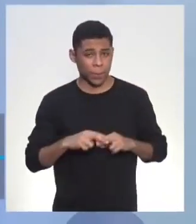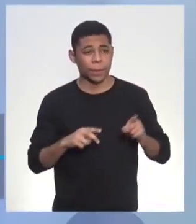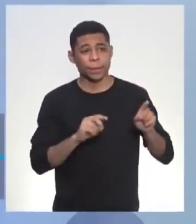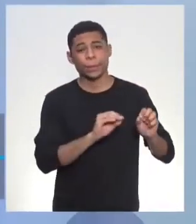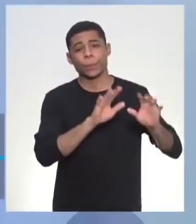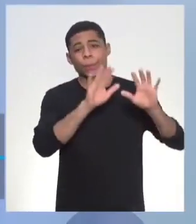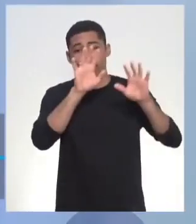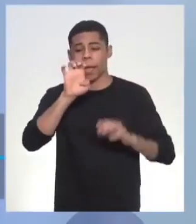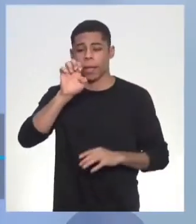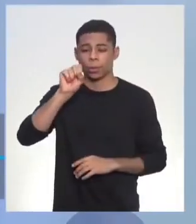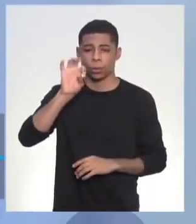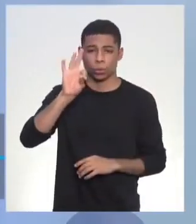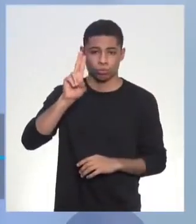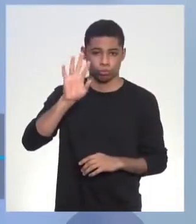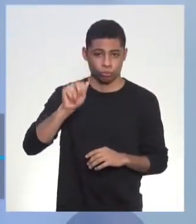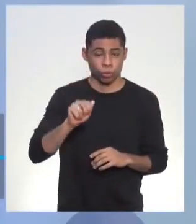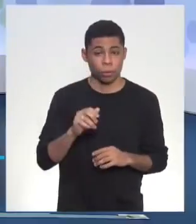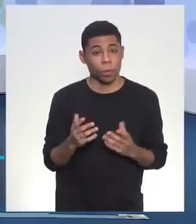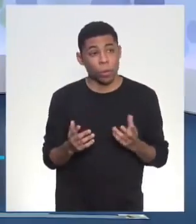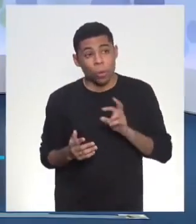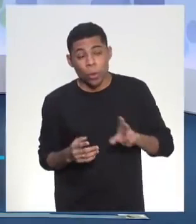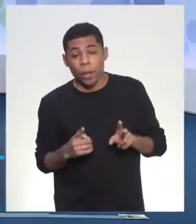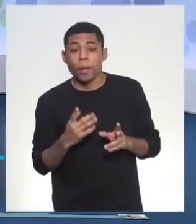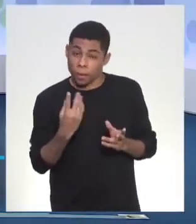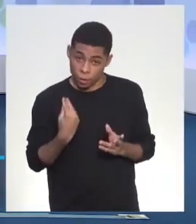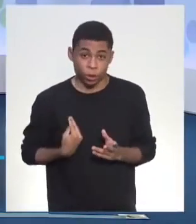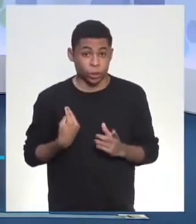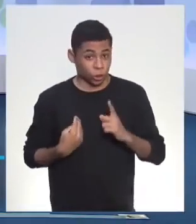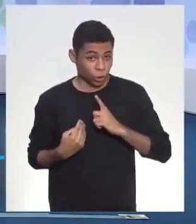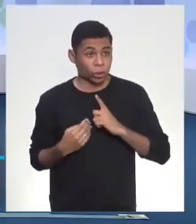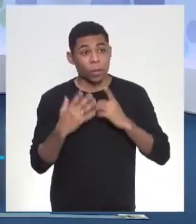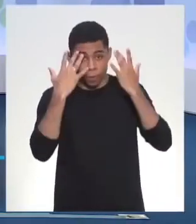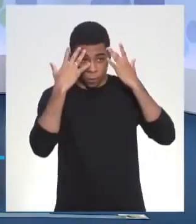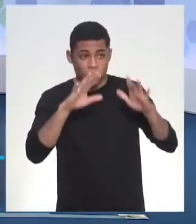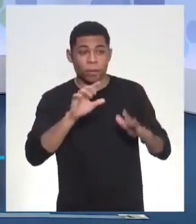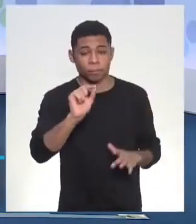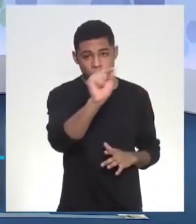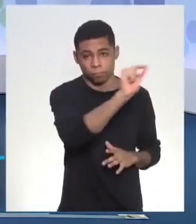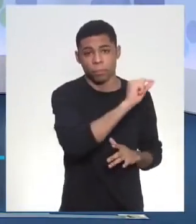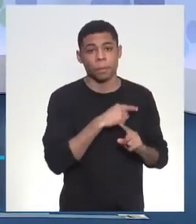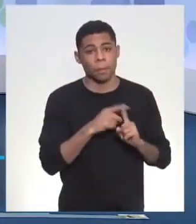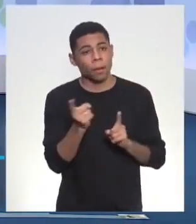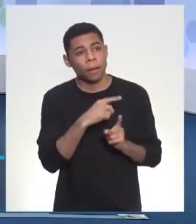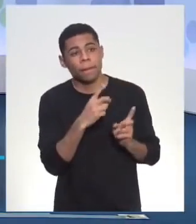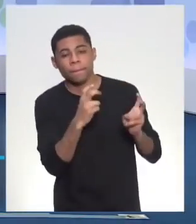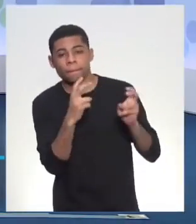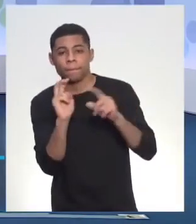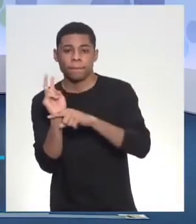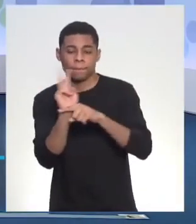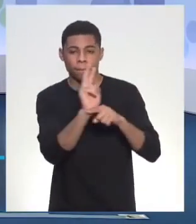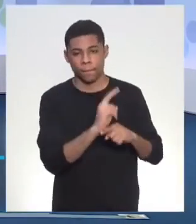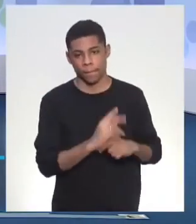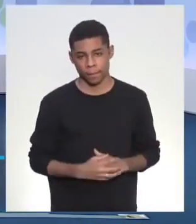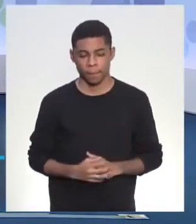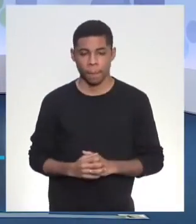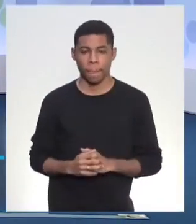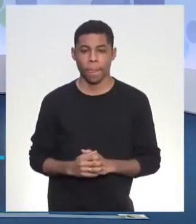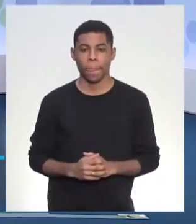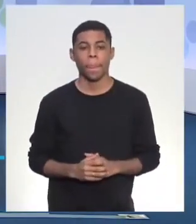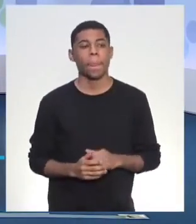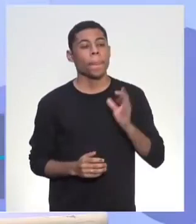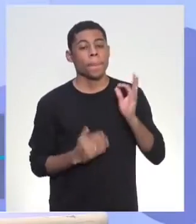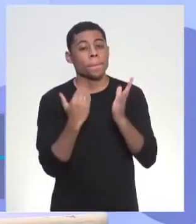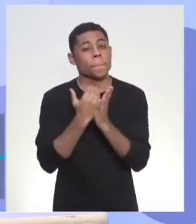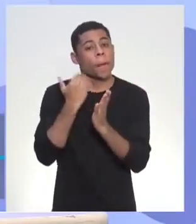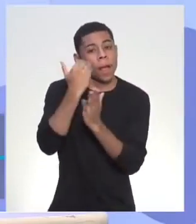efeito estufa. Não que ele não exista, né, professor? Ele existe na natureza, só que a gente está agravando esse efeito.